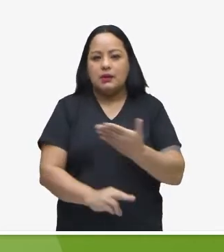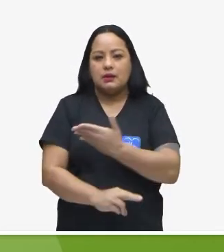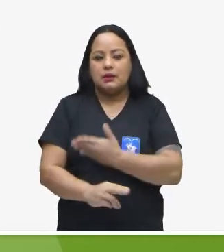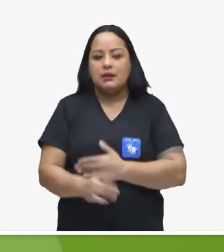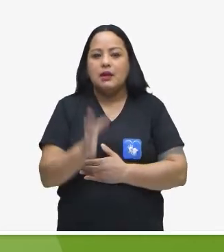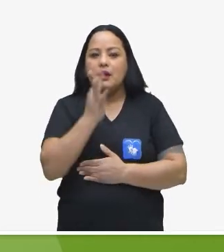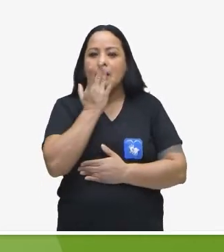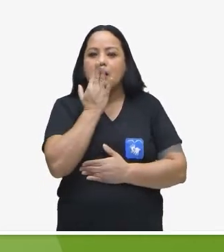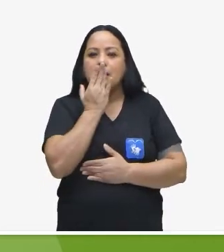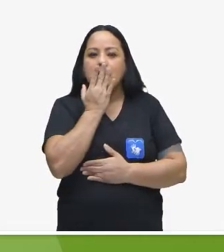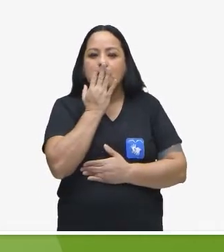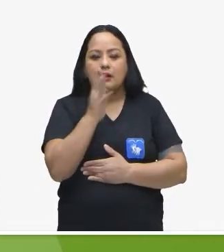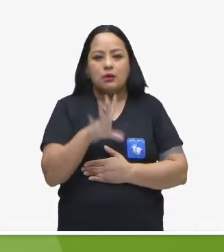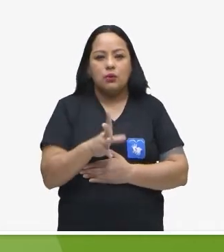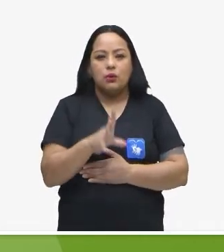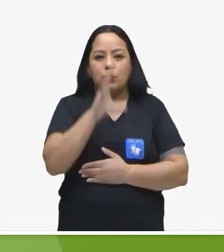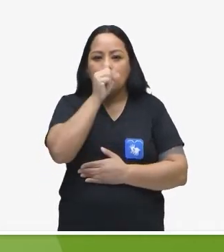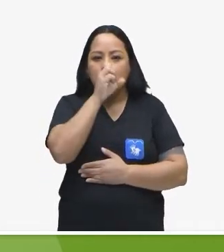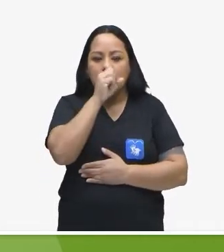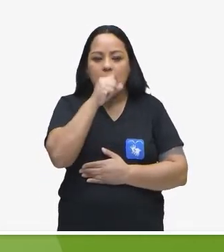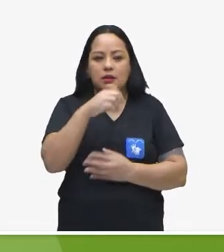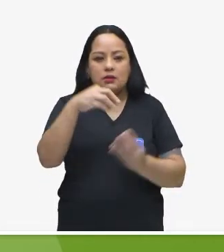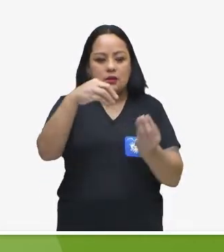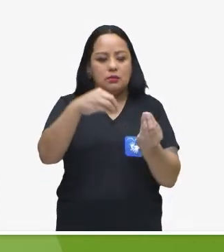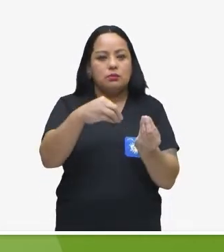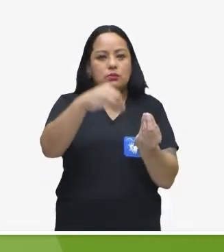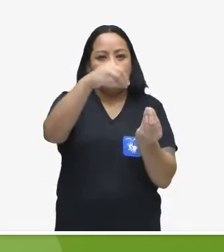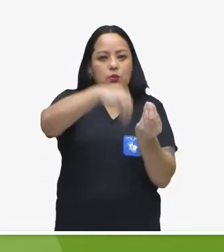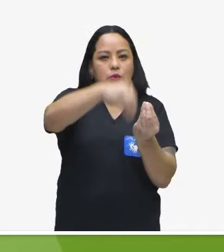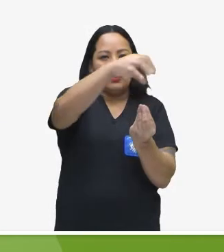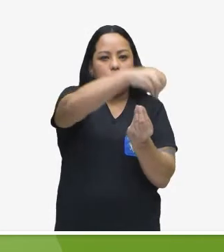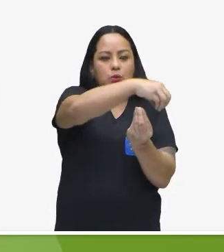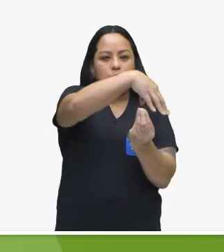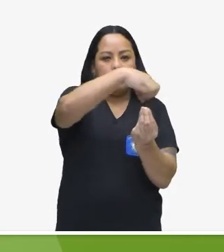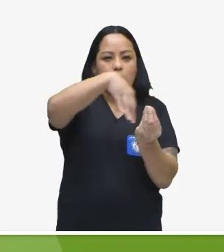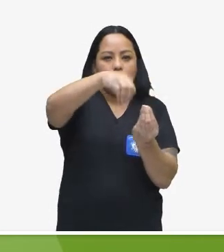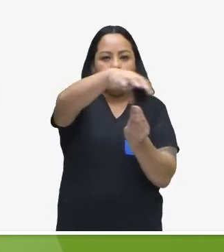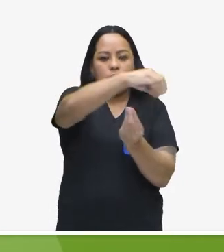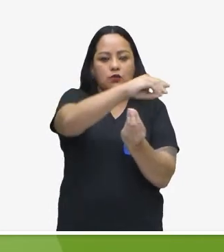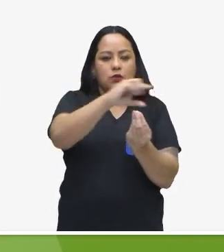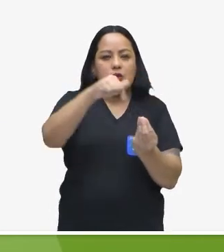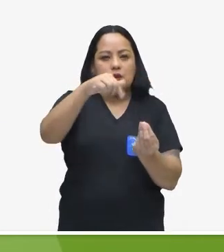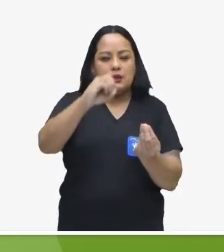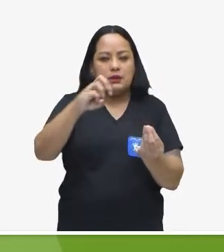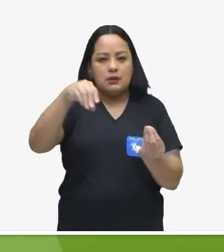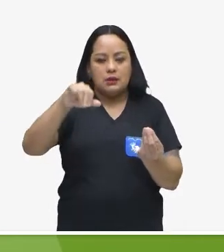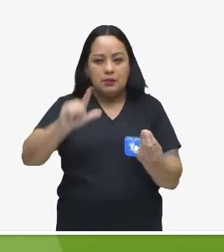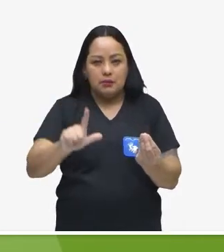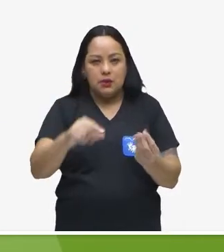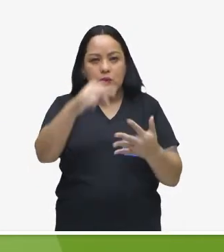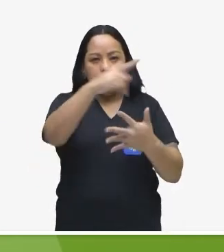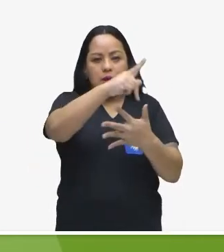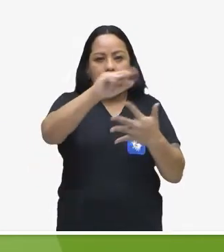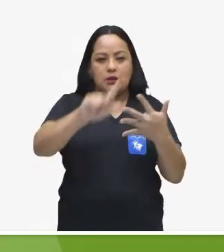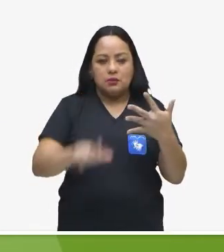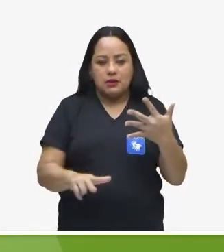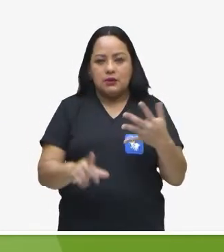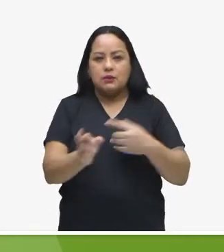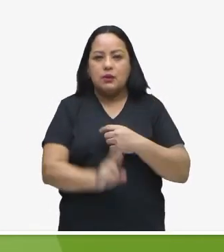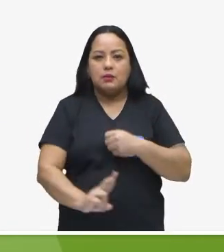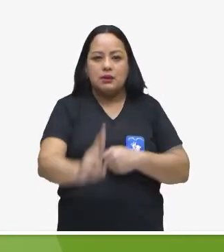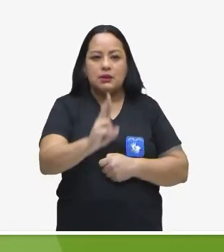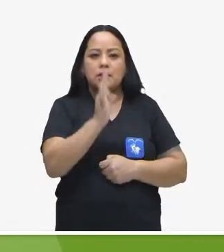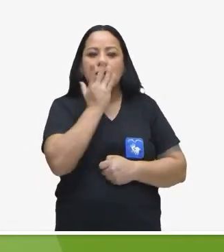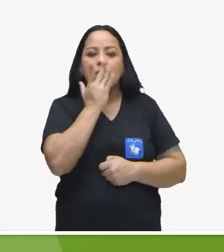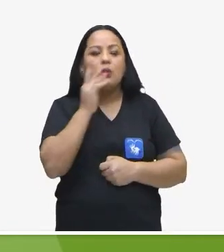laranja. Os fungos, aqui nós temos cerca de 70 mil espécies e está representado aqui pela cor